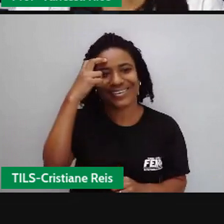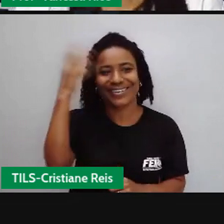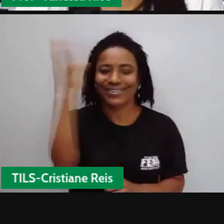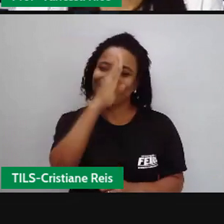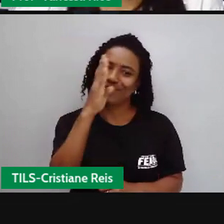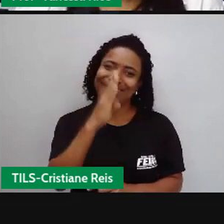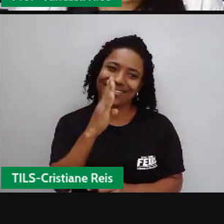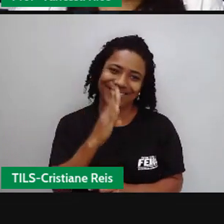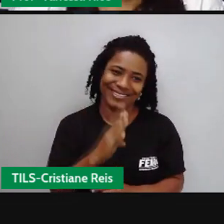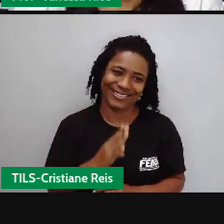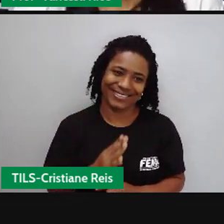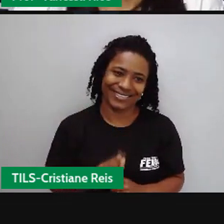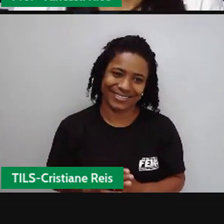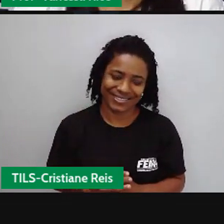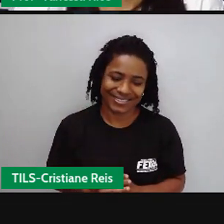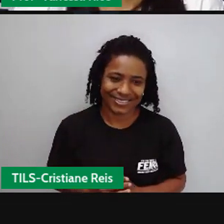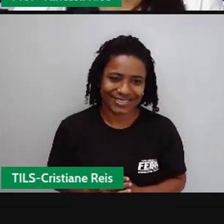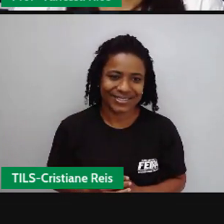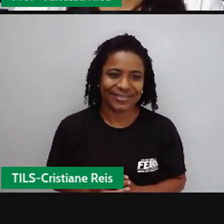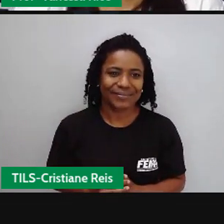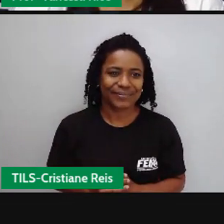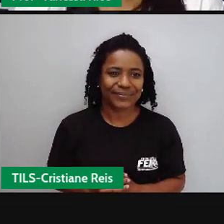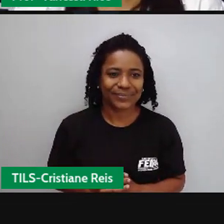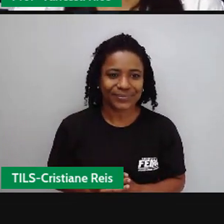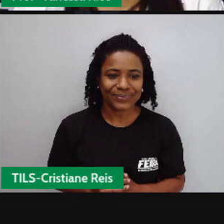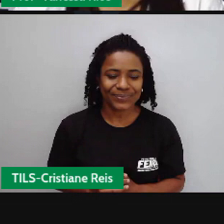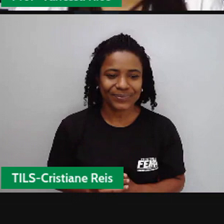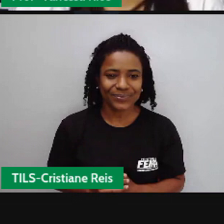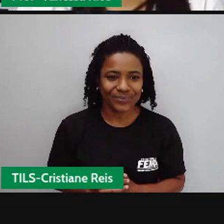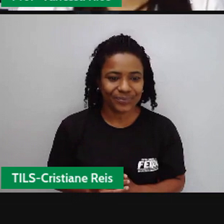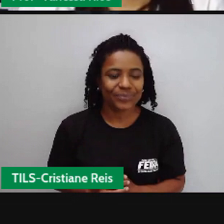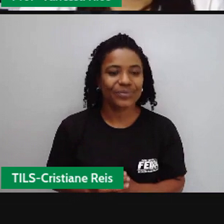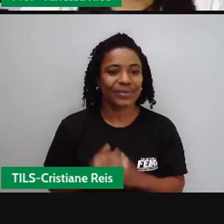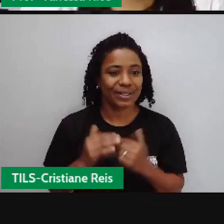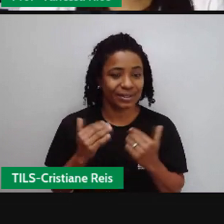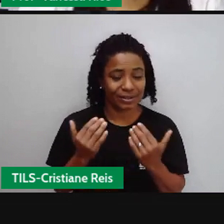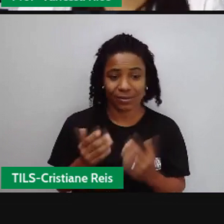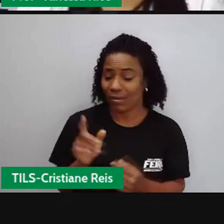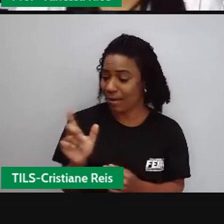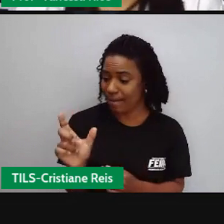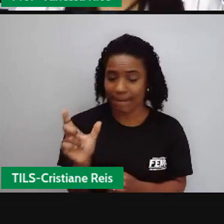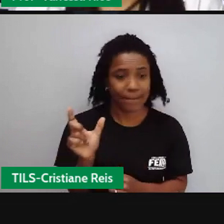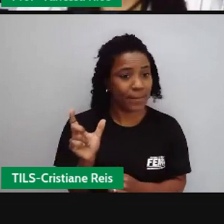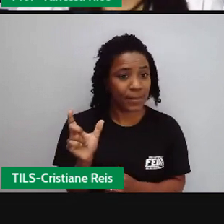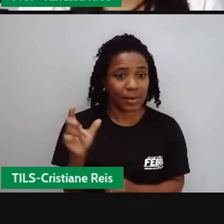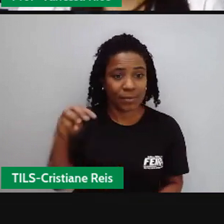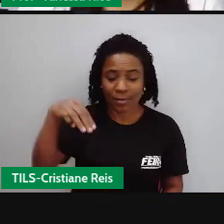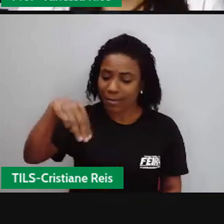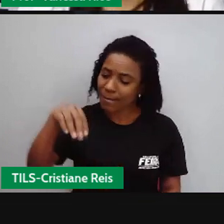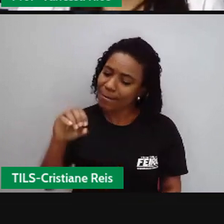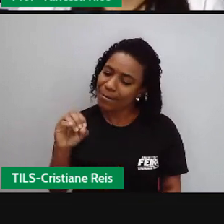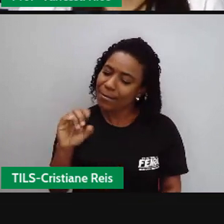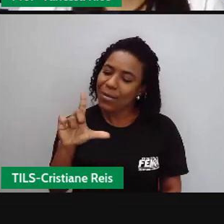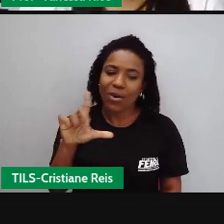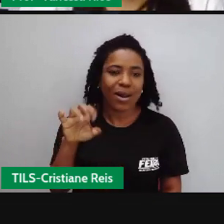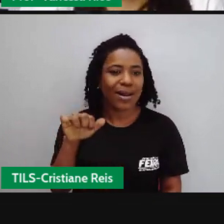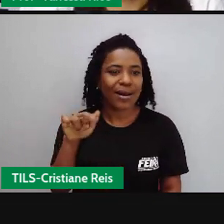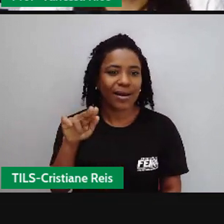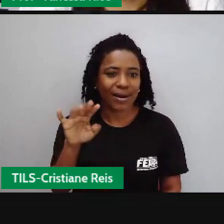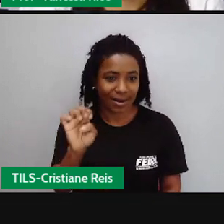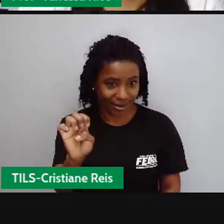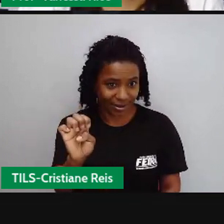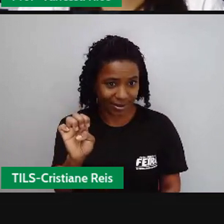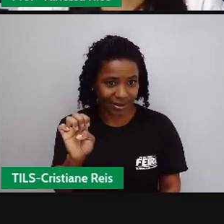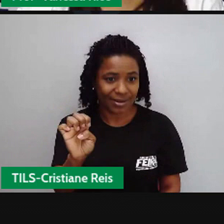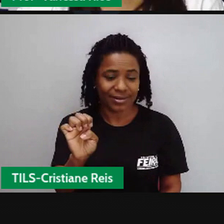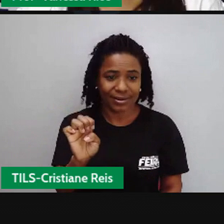aí com a língua. E aí a gente percebe que a palavra moleque, apesar do uso pejorativo e negativo em